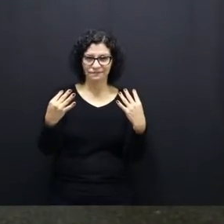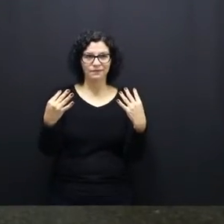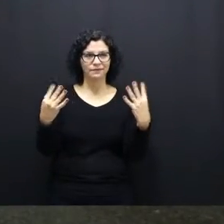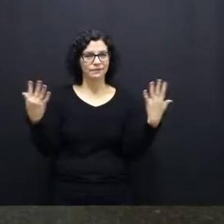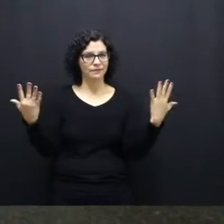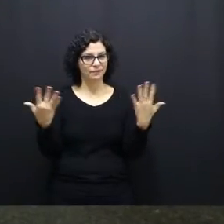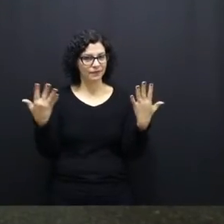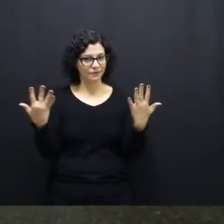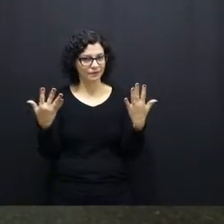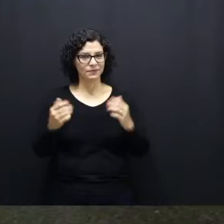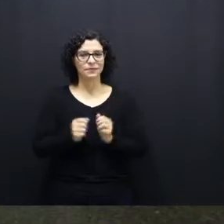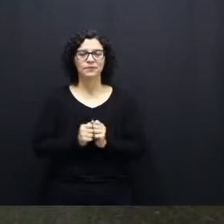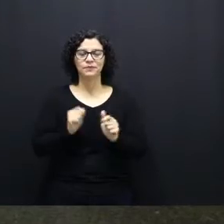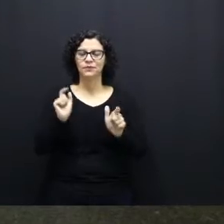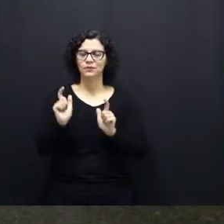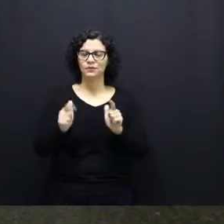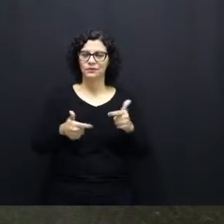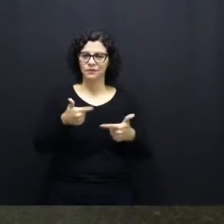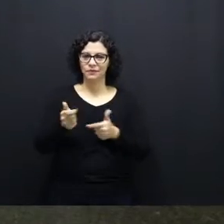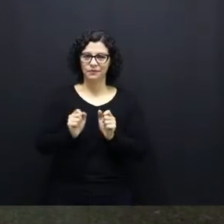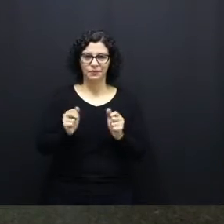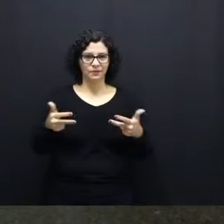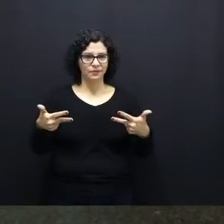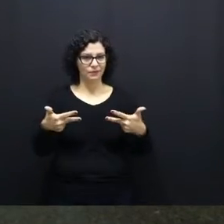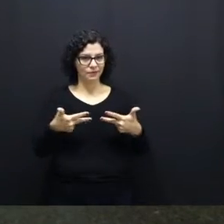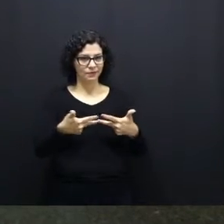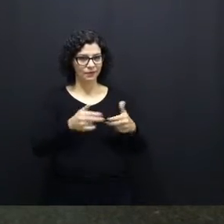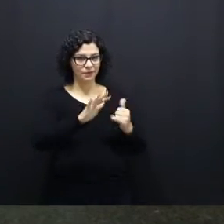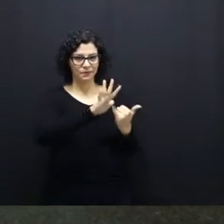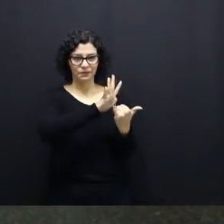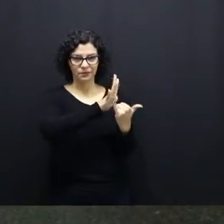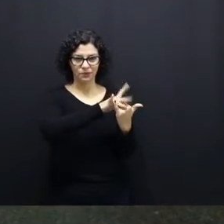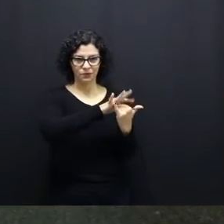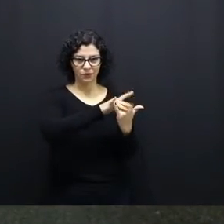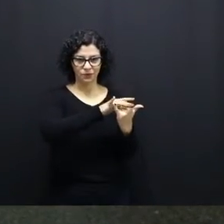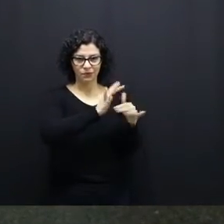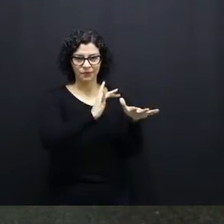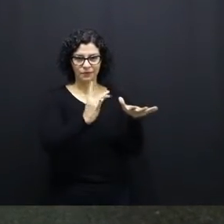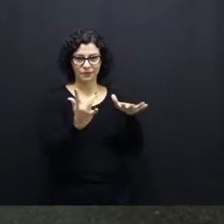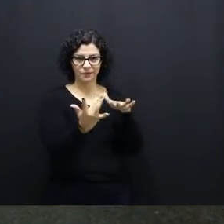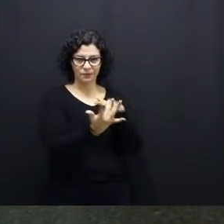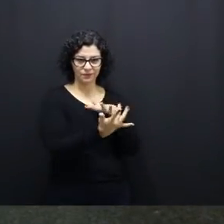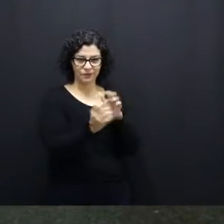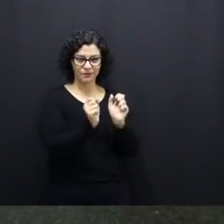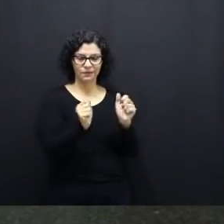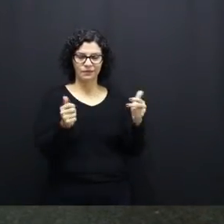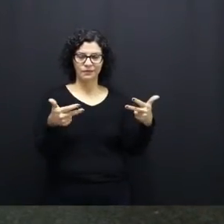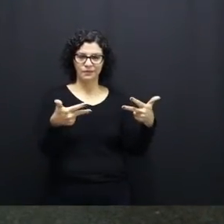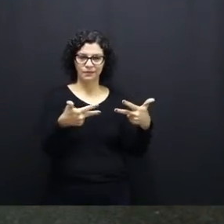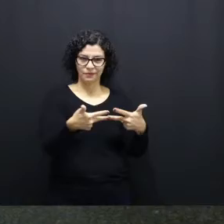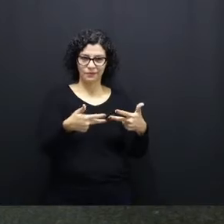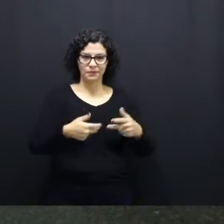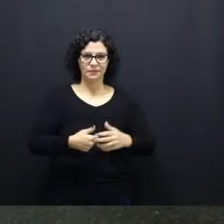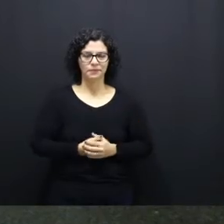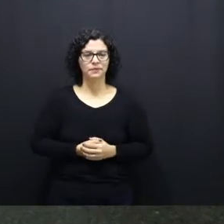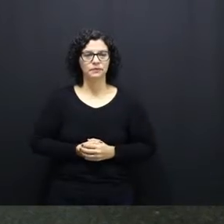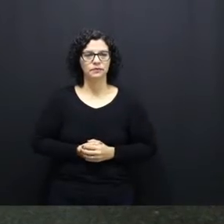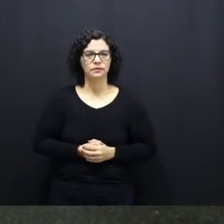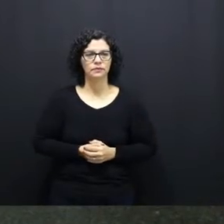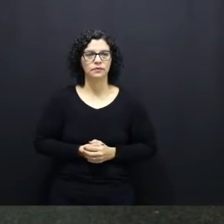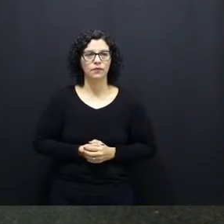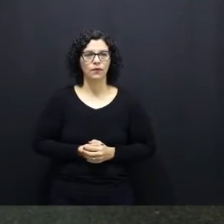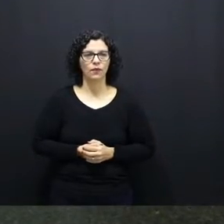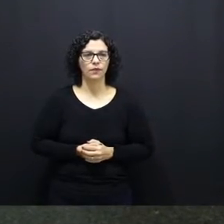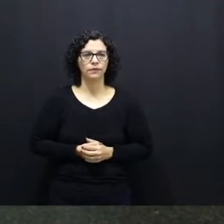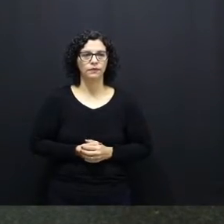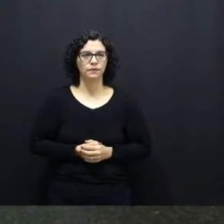tô acompanhando aqui os trabalhos da Câmara Municipal pelo canal do YouTube né pelas redes sociais da Câmara Municipal e hoje